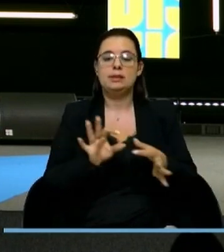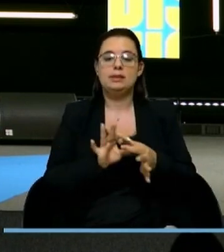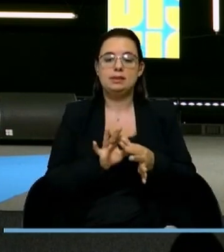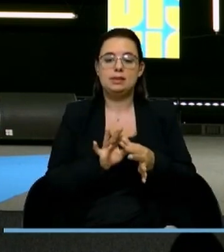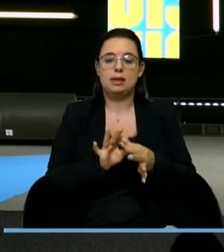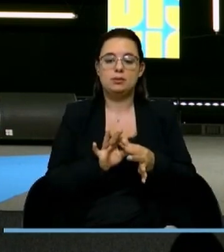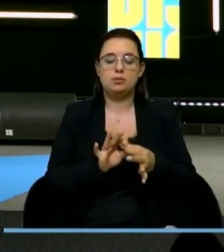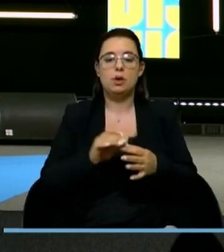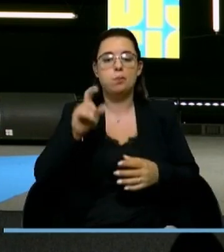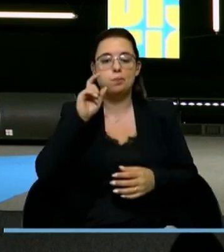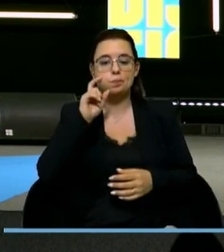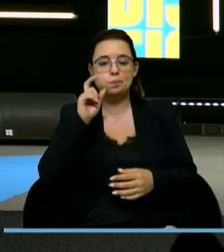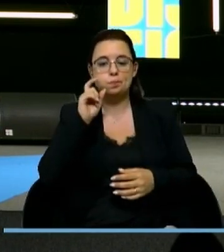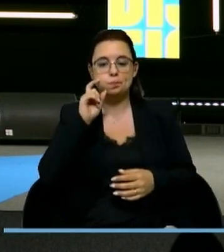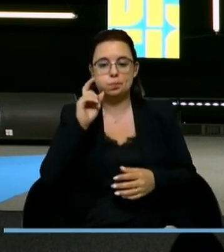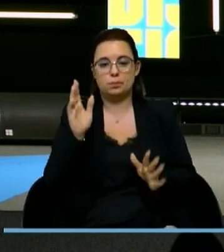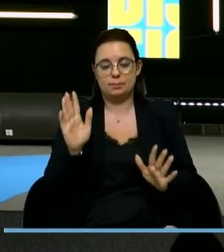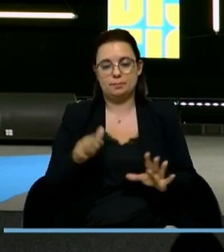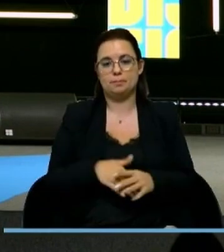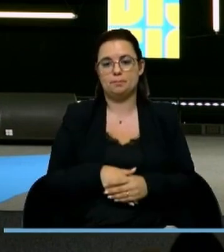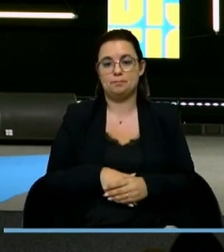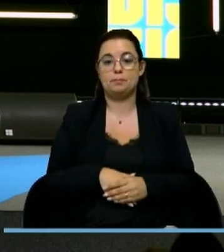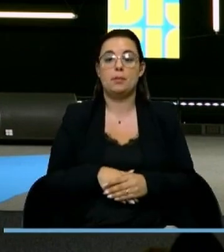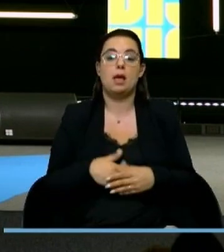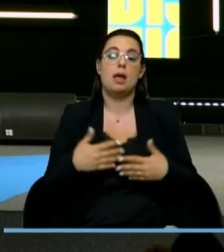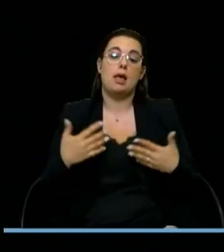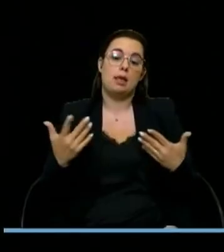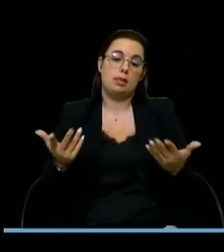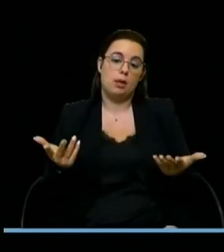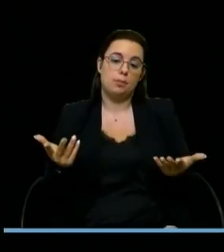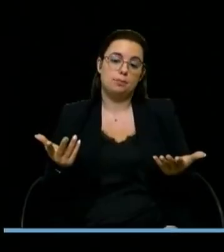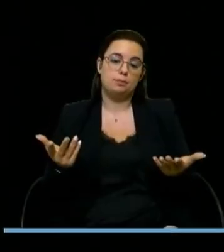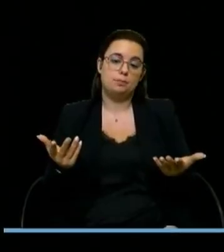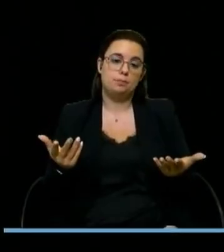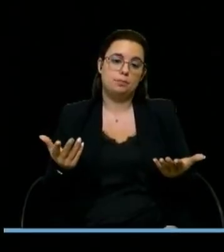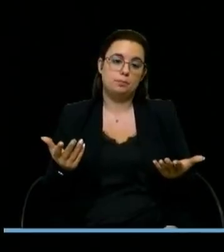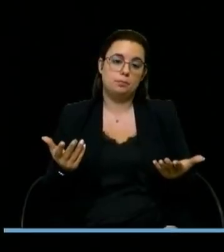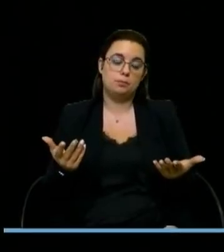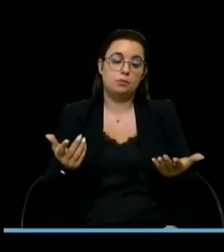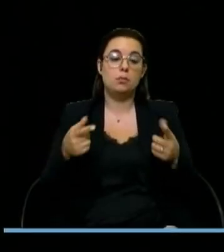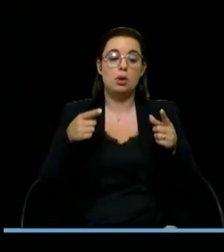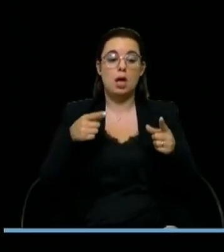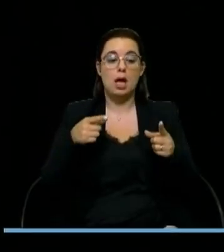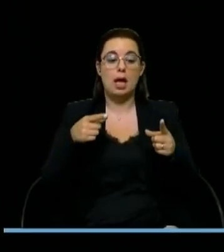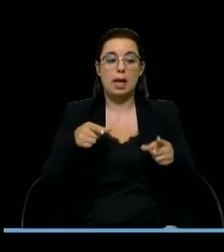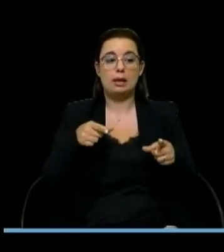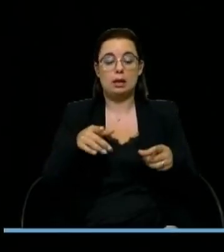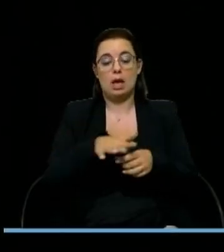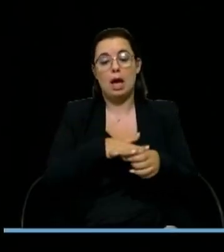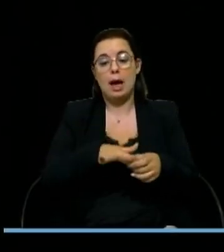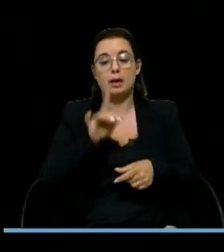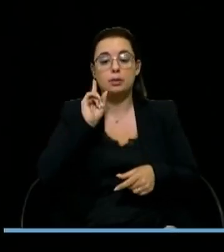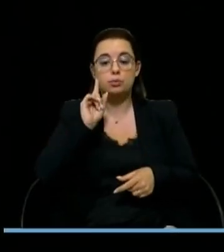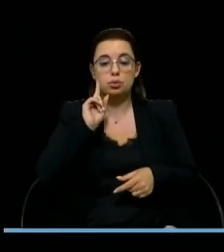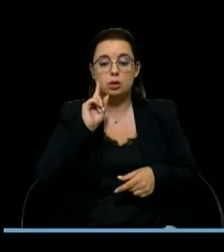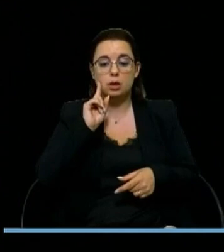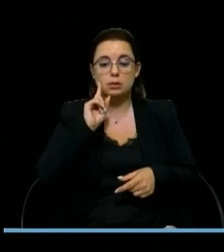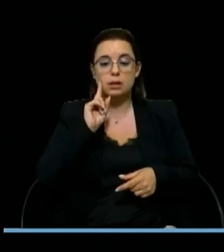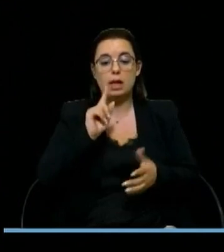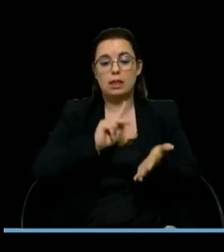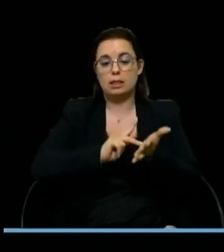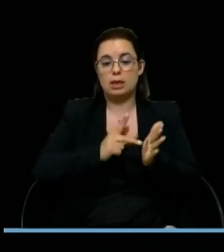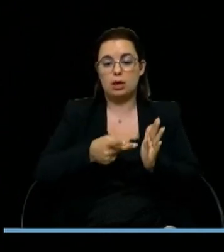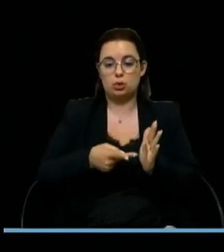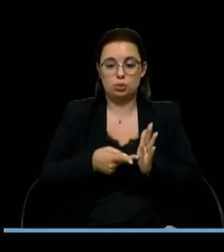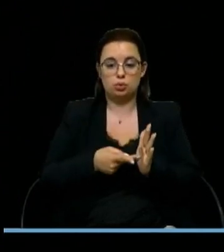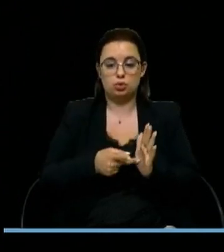à questão de prevenção e branqueamento de capitais. Portanto, aqui o aspecto importante é que a tecnologia